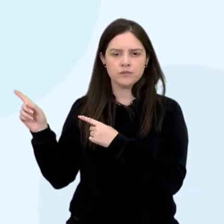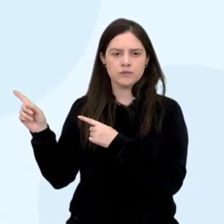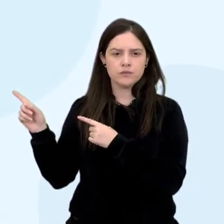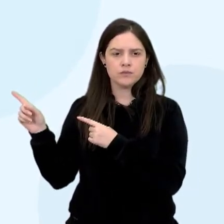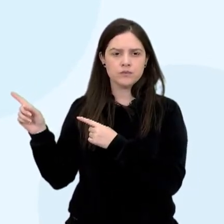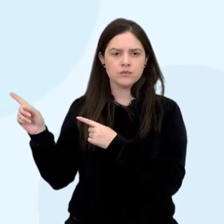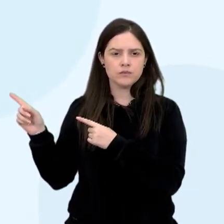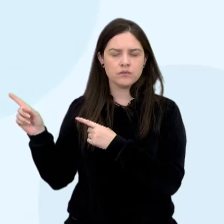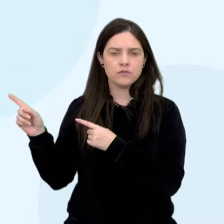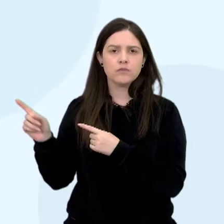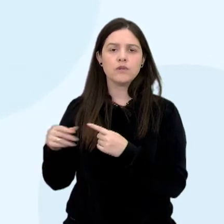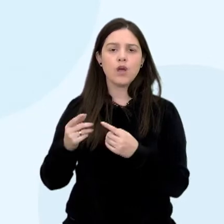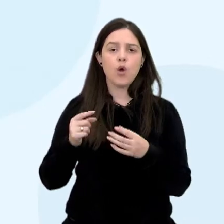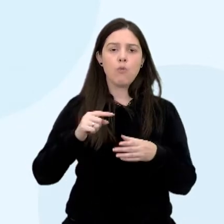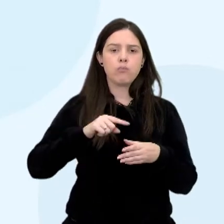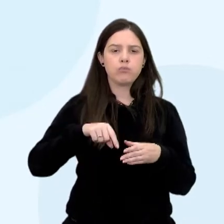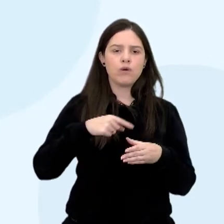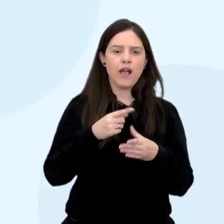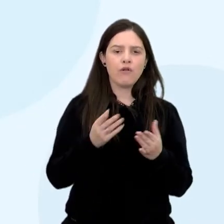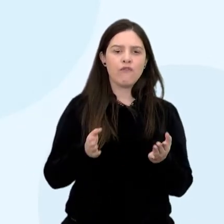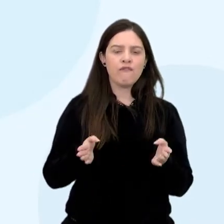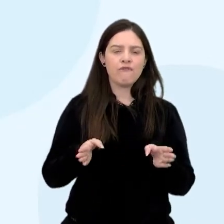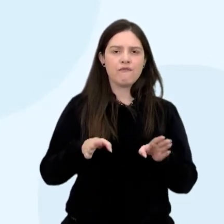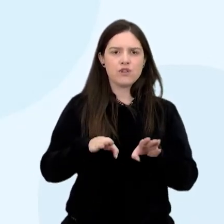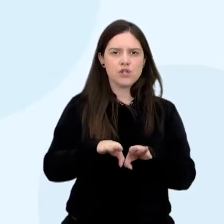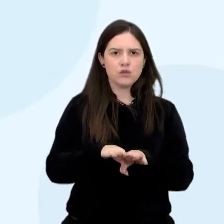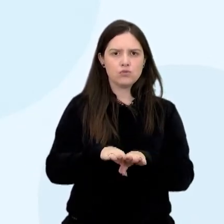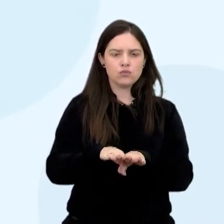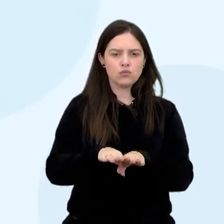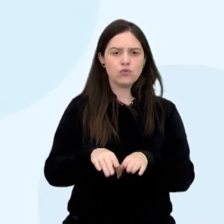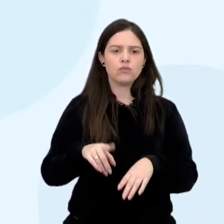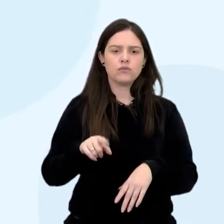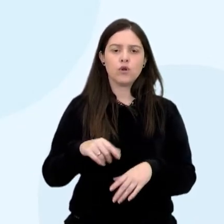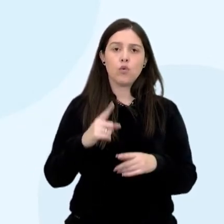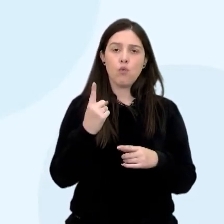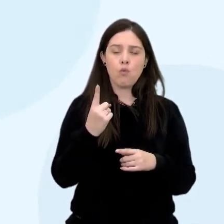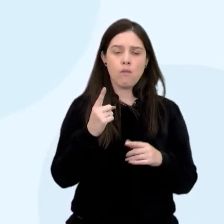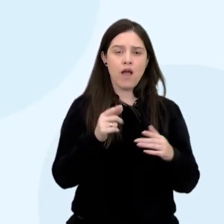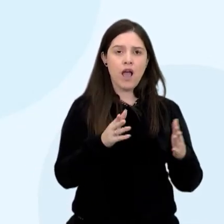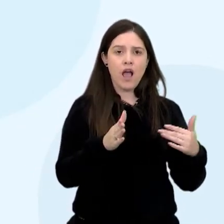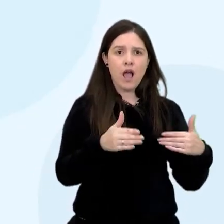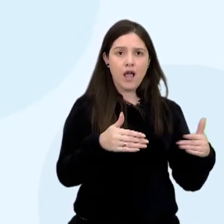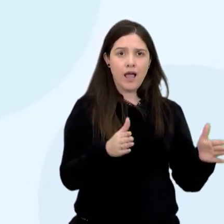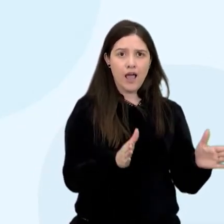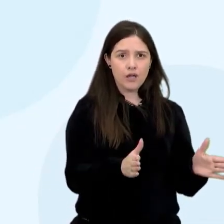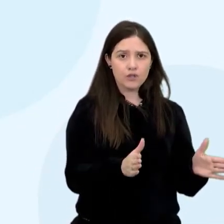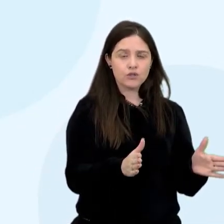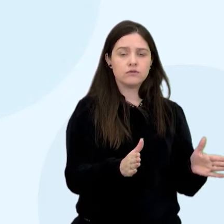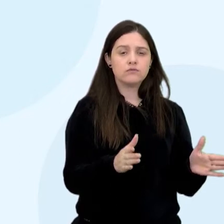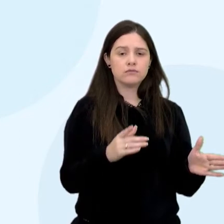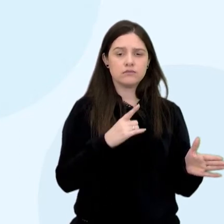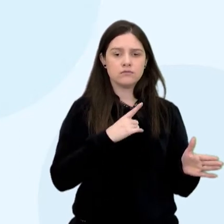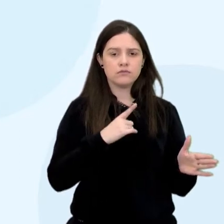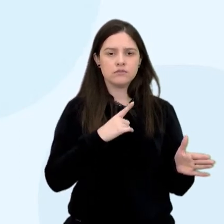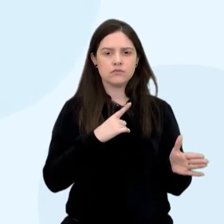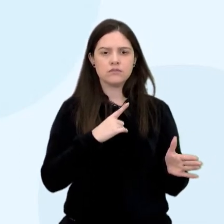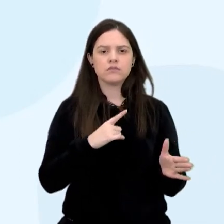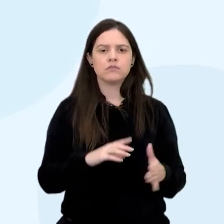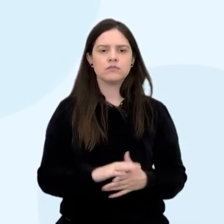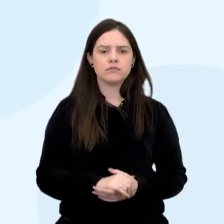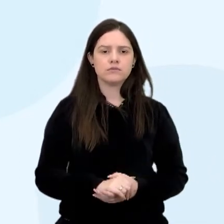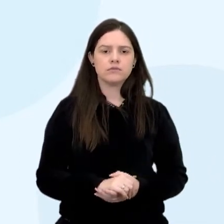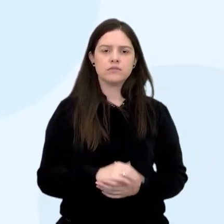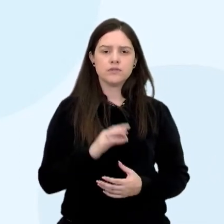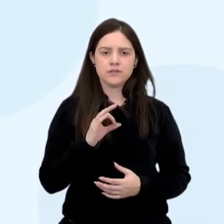veja que o buraco foi fechado, ó. Nós temos aqui uma caixa que onde está o experimento, que é essa daqui, tá